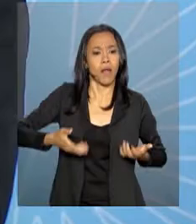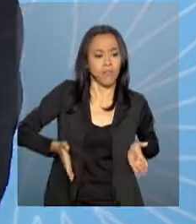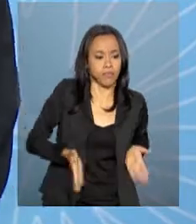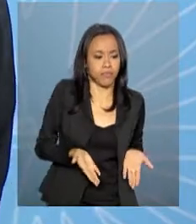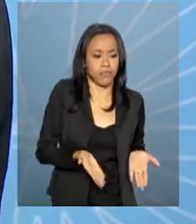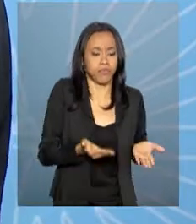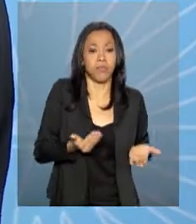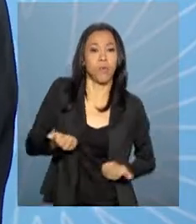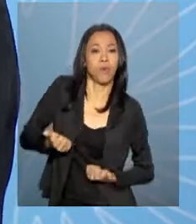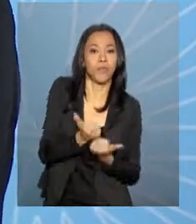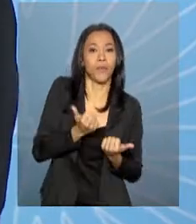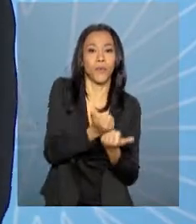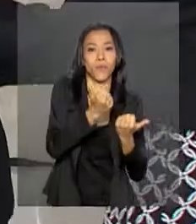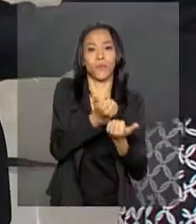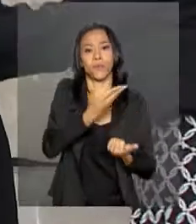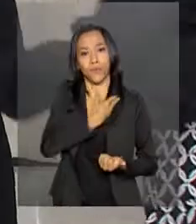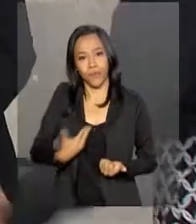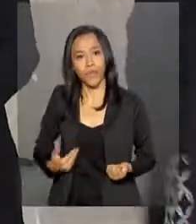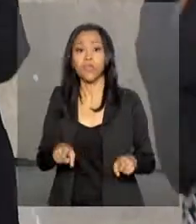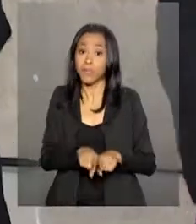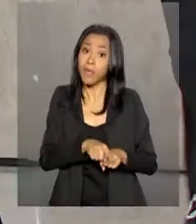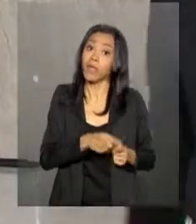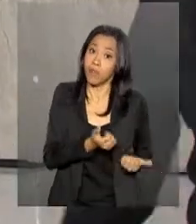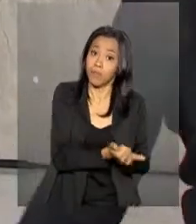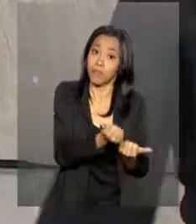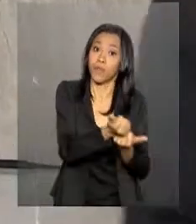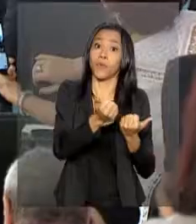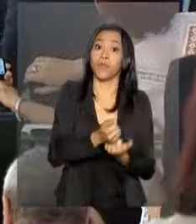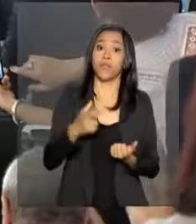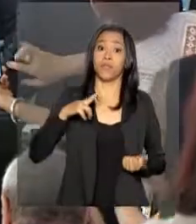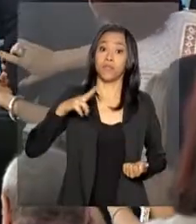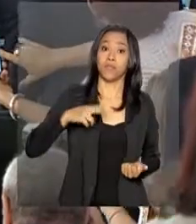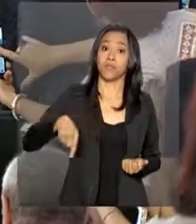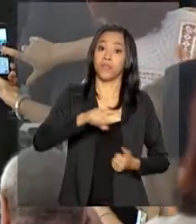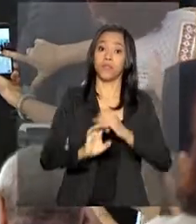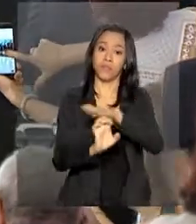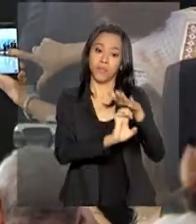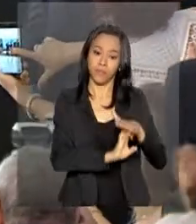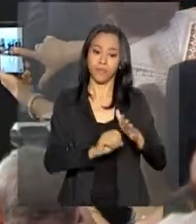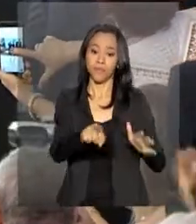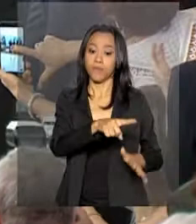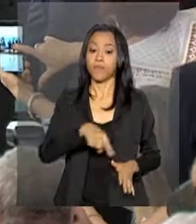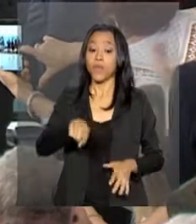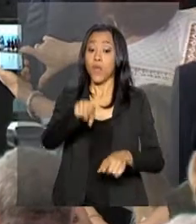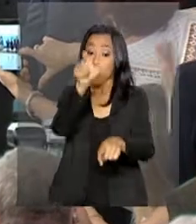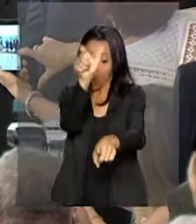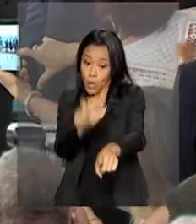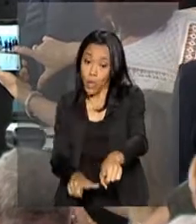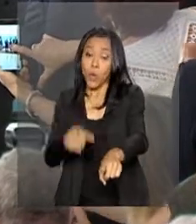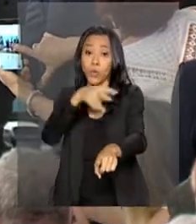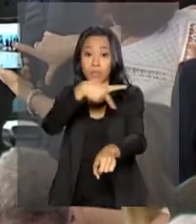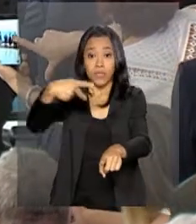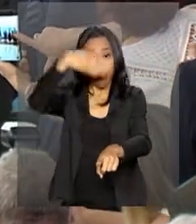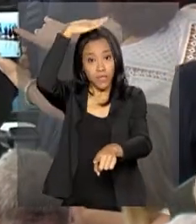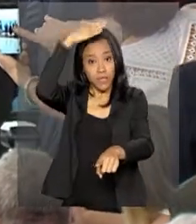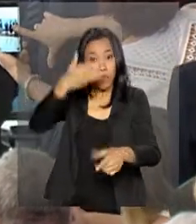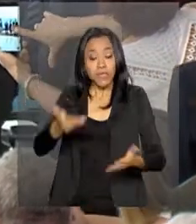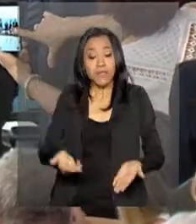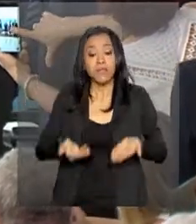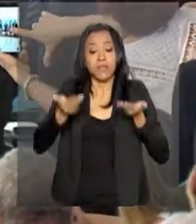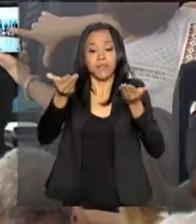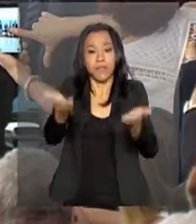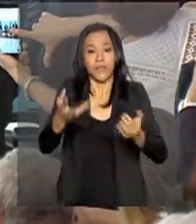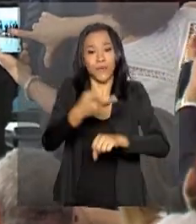público e com o apoio do capital privado. O presidente Michel Temer entregou prêmios aos vencedores e destacou o papel da